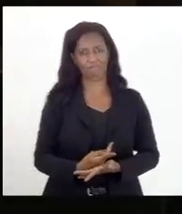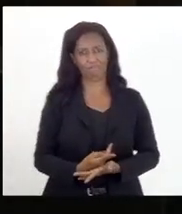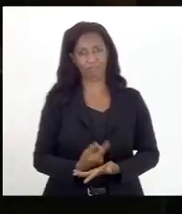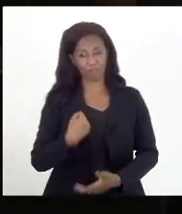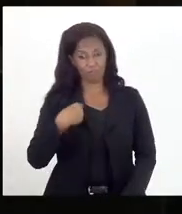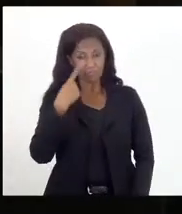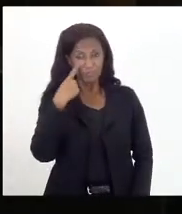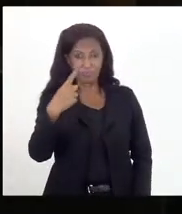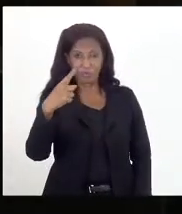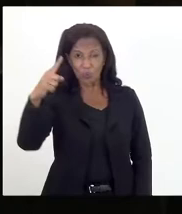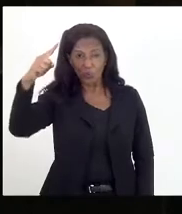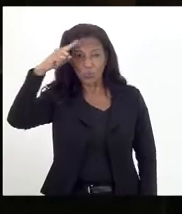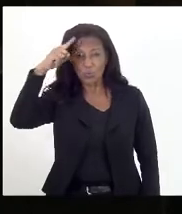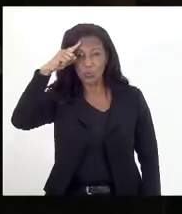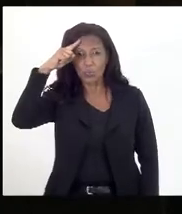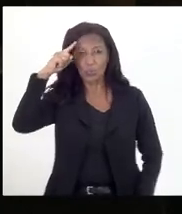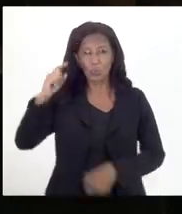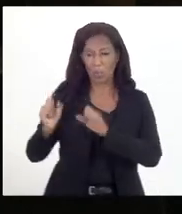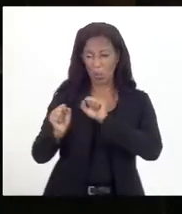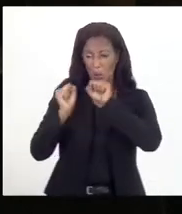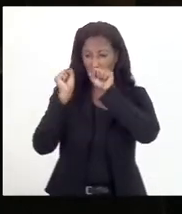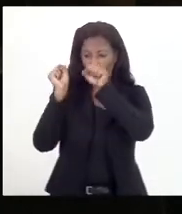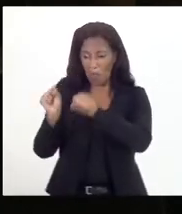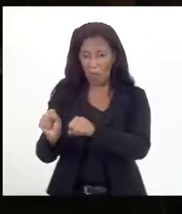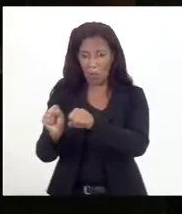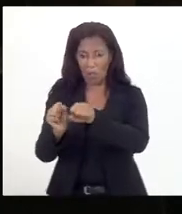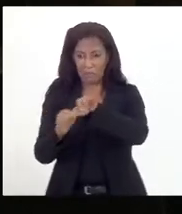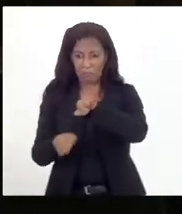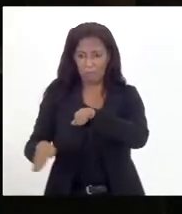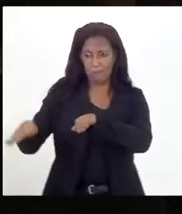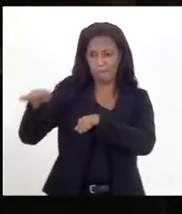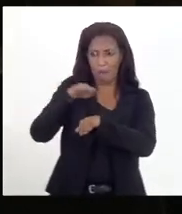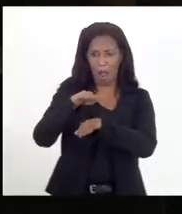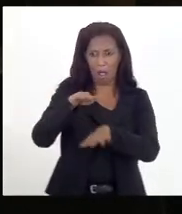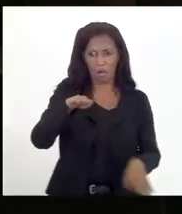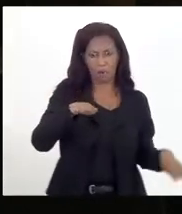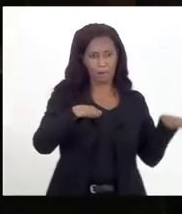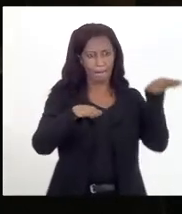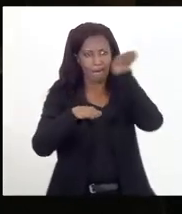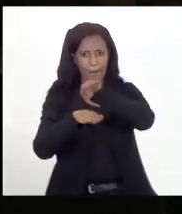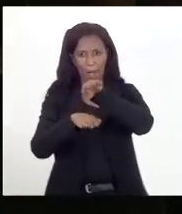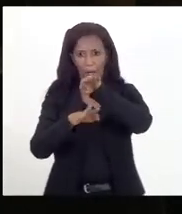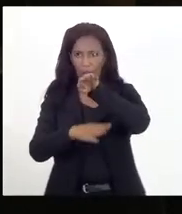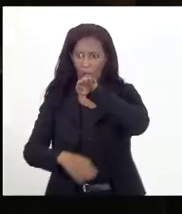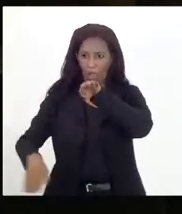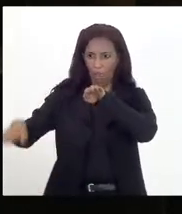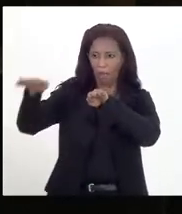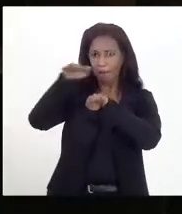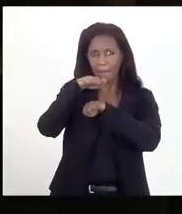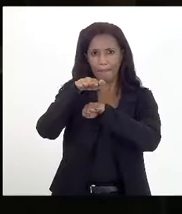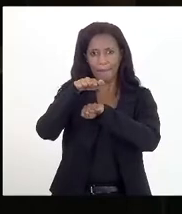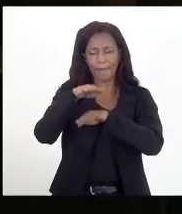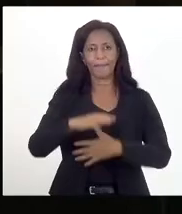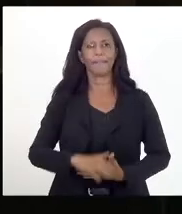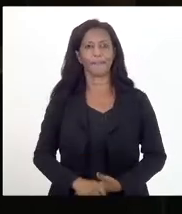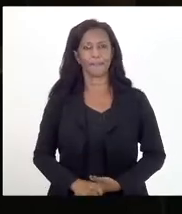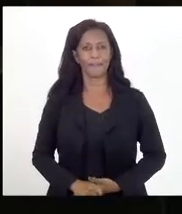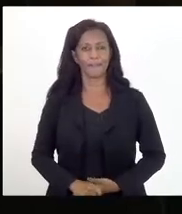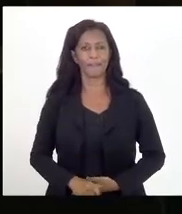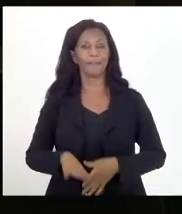visto é um poder se sobrepondo ao outro e